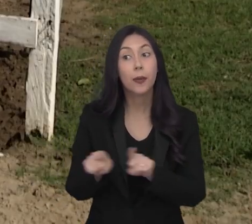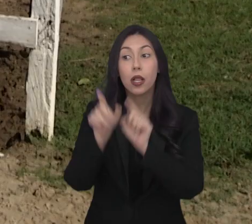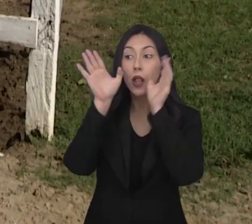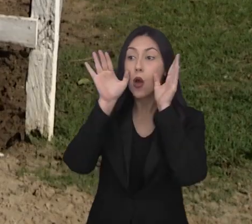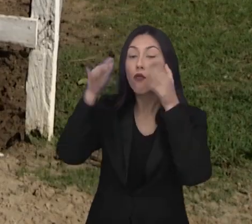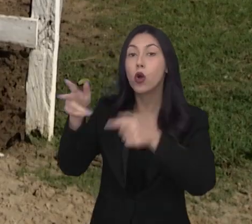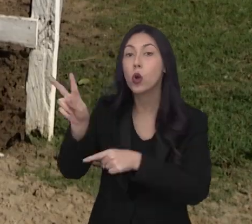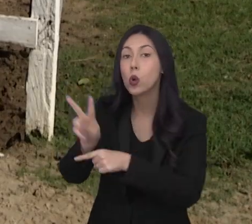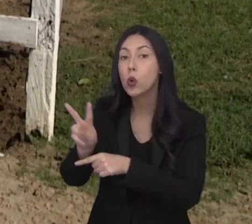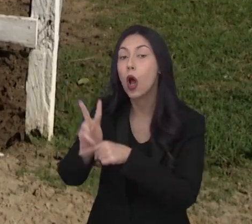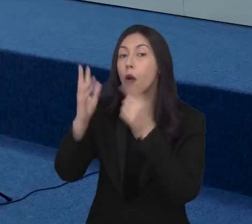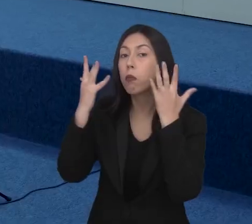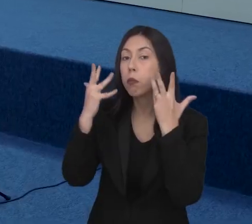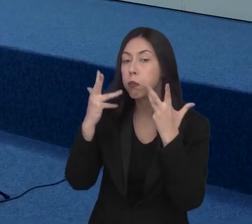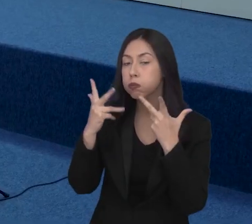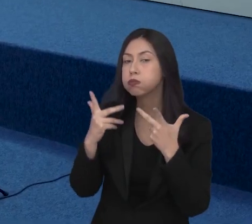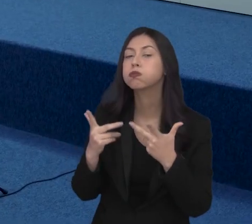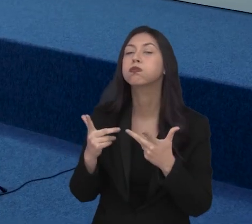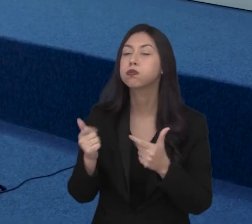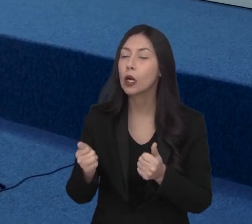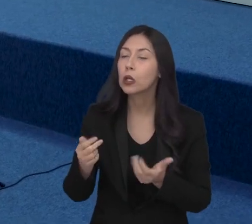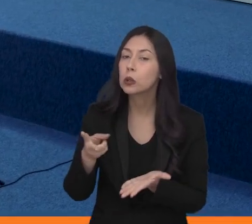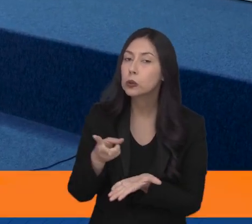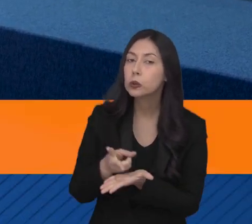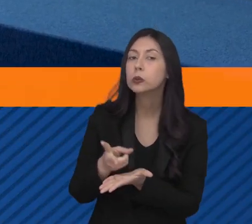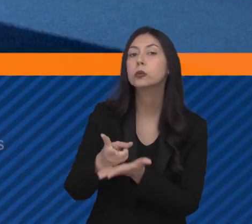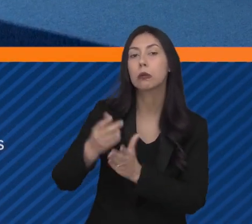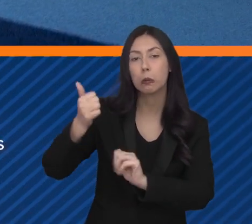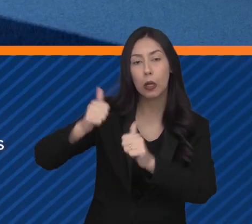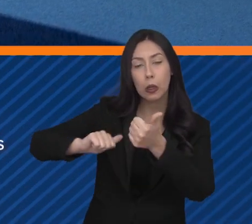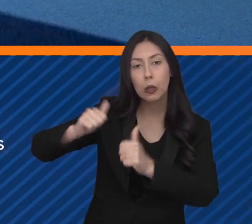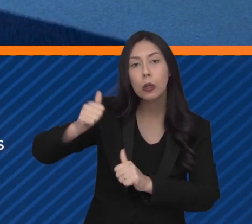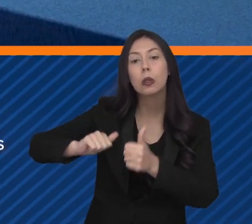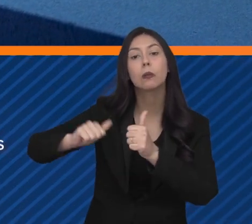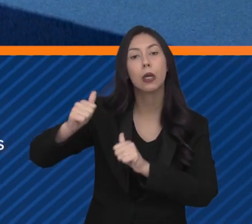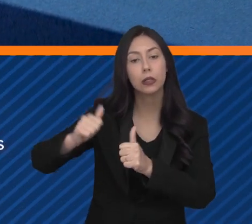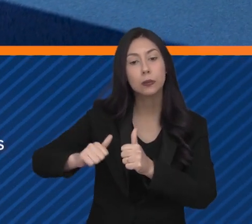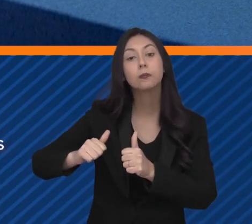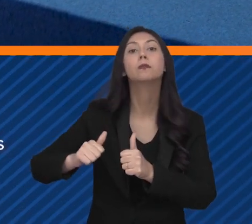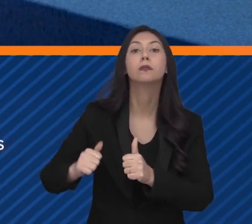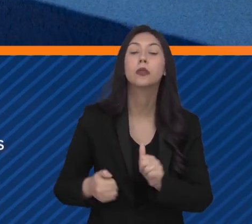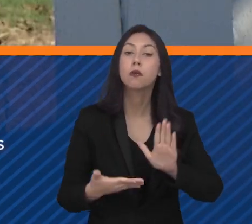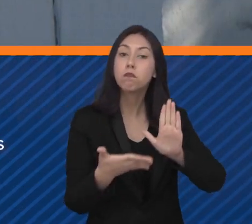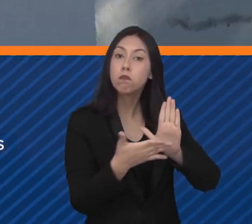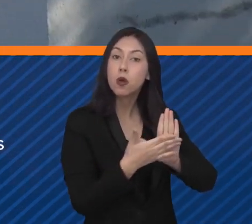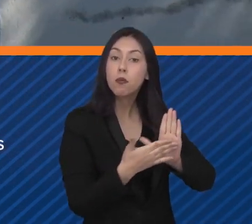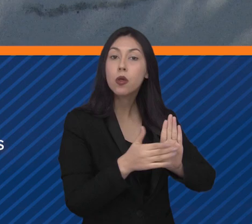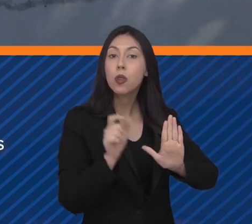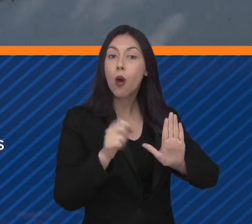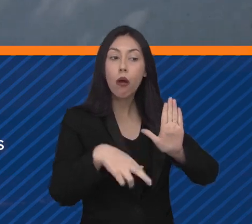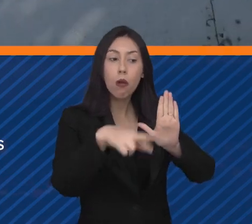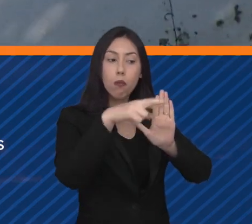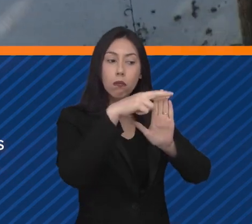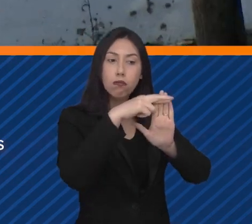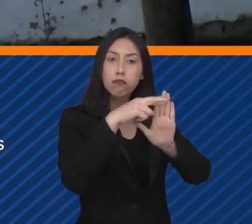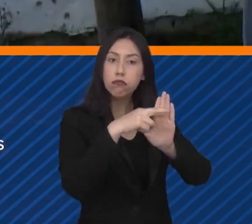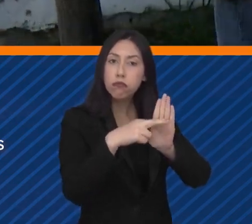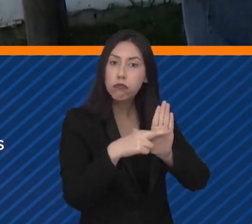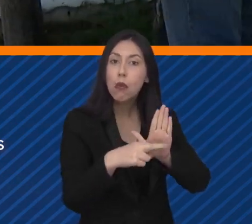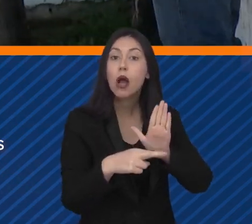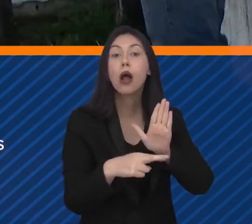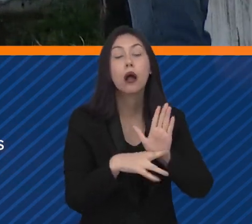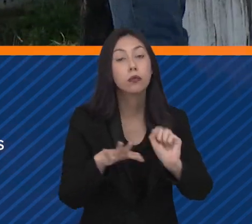animal também é tema de um dos projetos que seguem para apreciação dos parlamentares. A proposta é regulamentar as regras